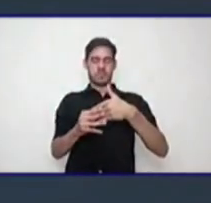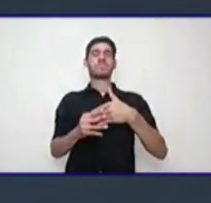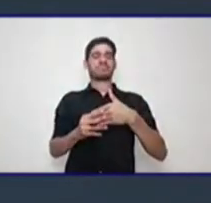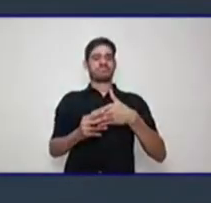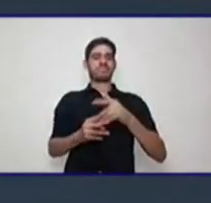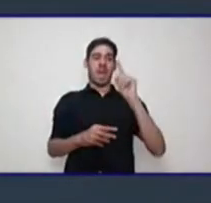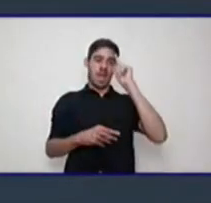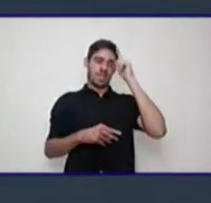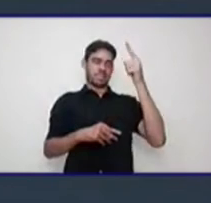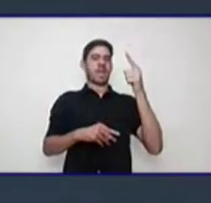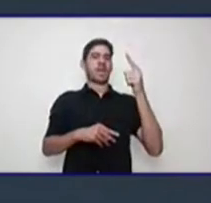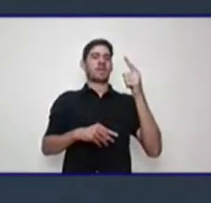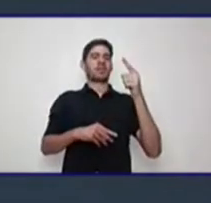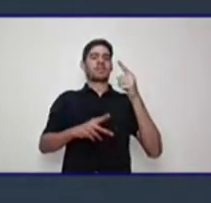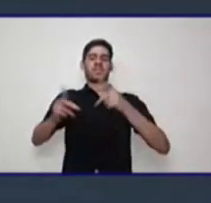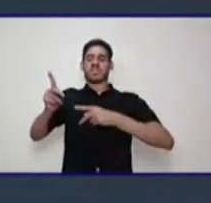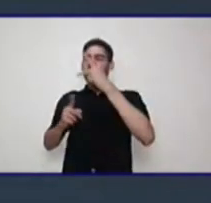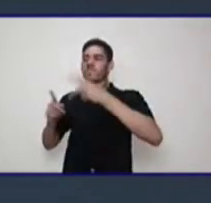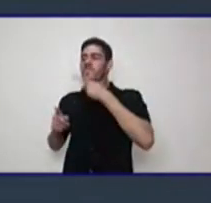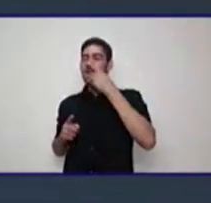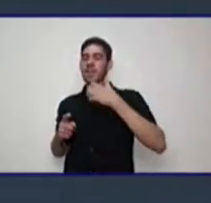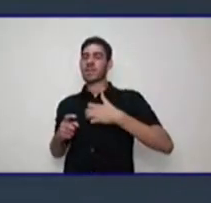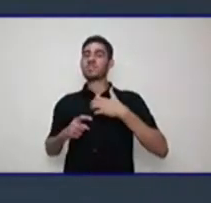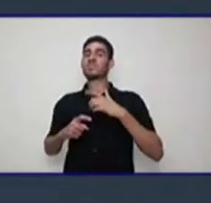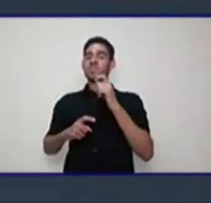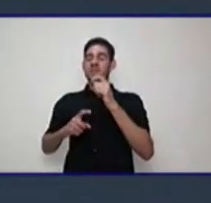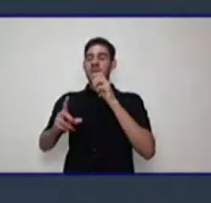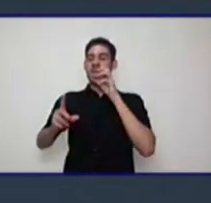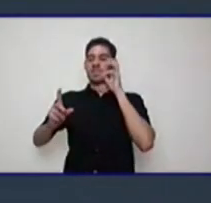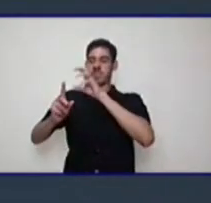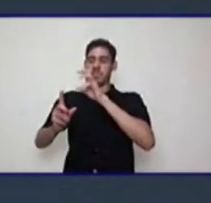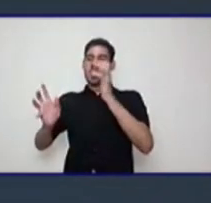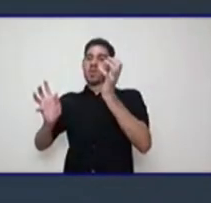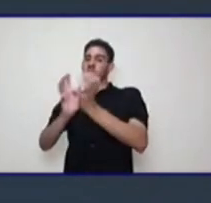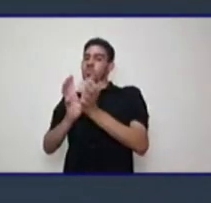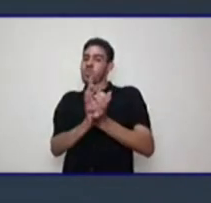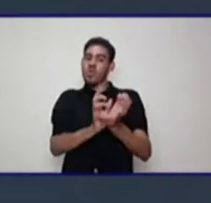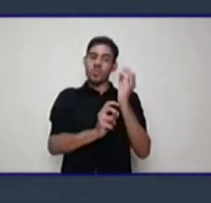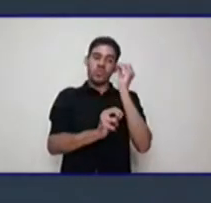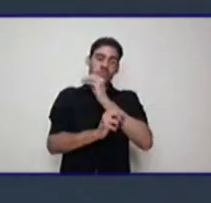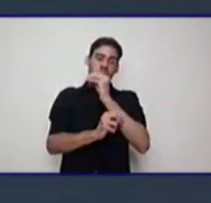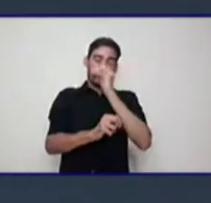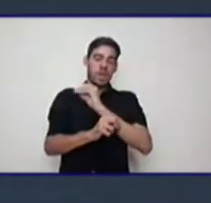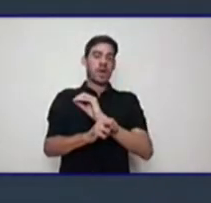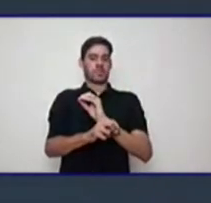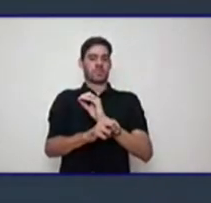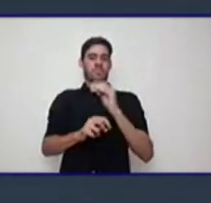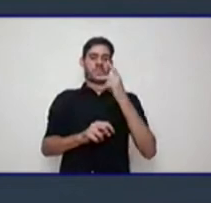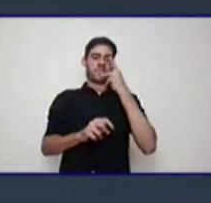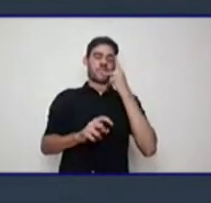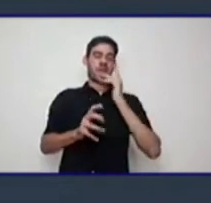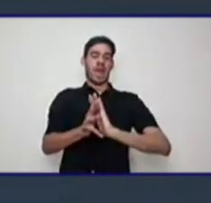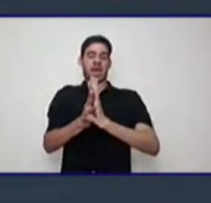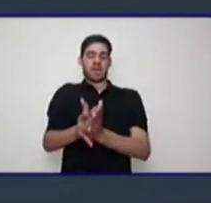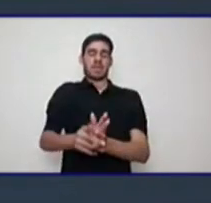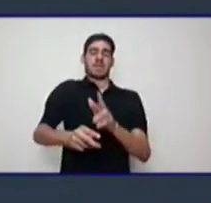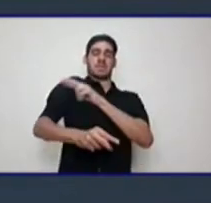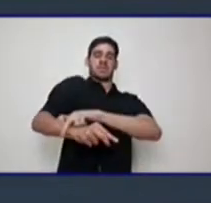speech, do discurso de ódio, é o ataque a grupos vulneráveis, é a manifestação de